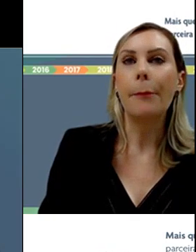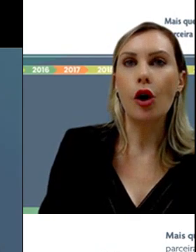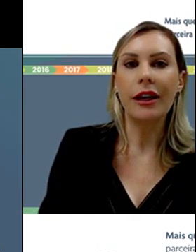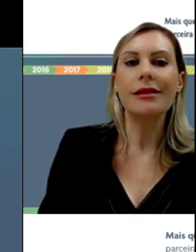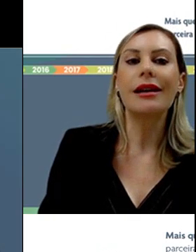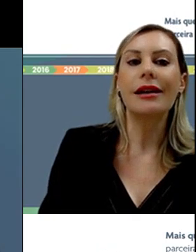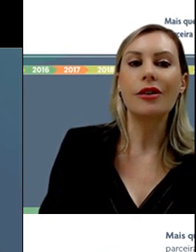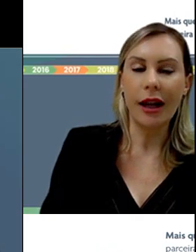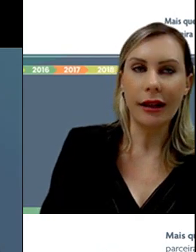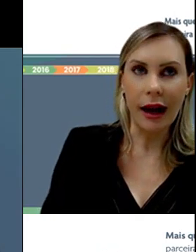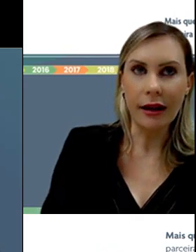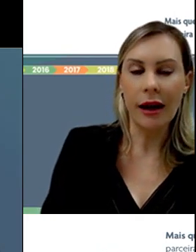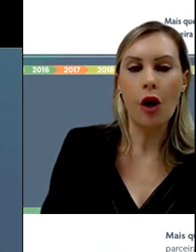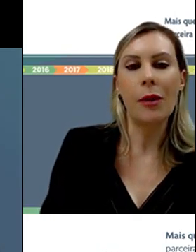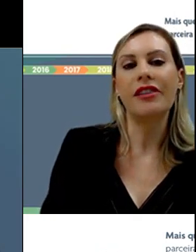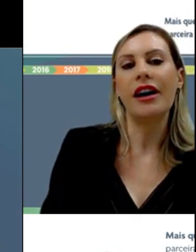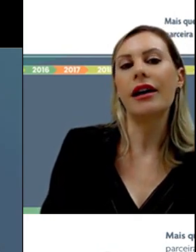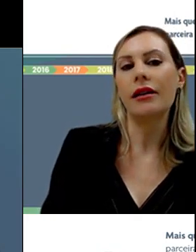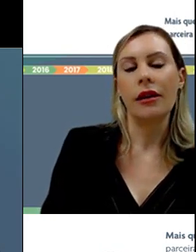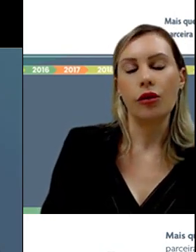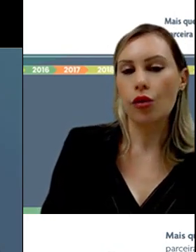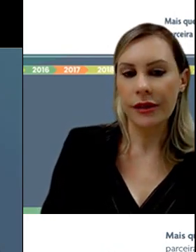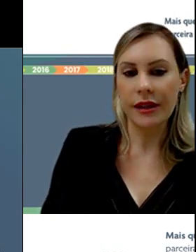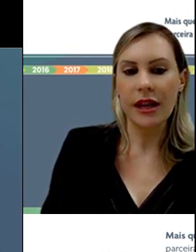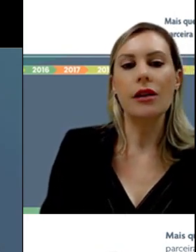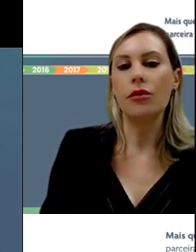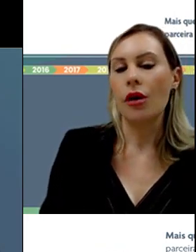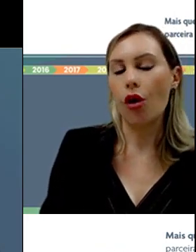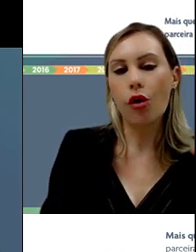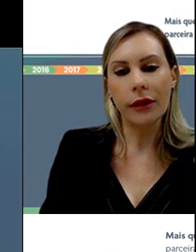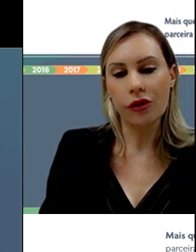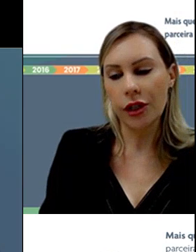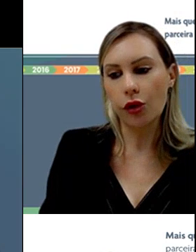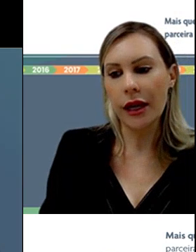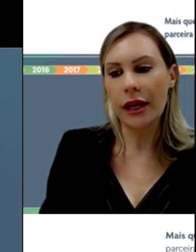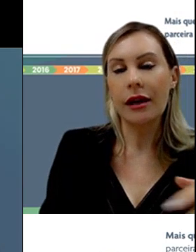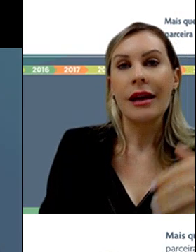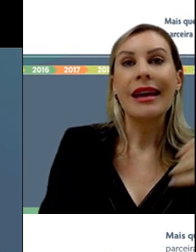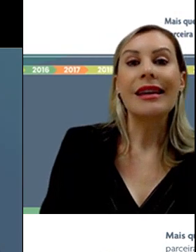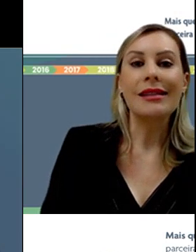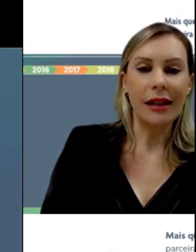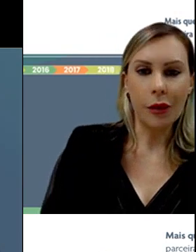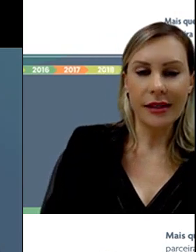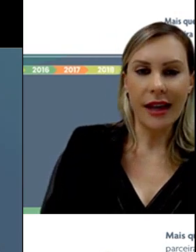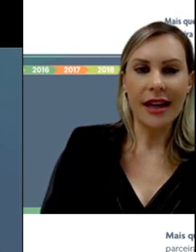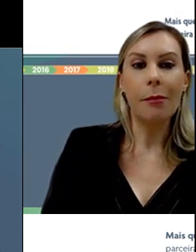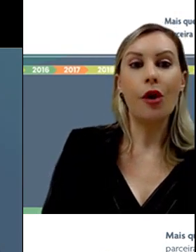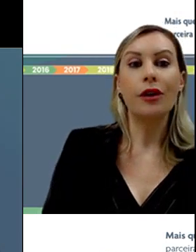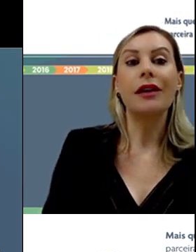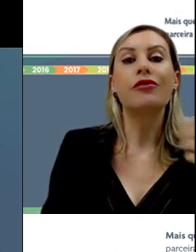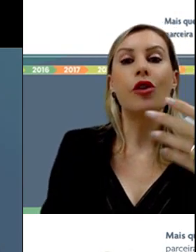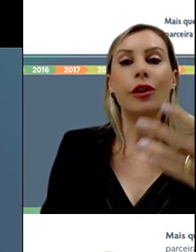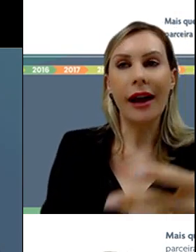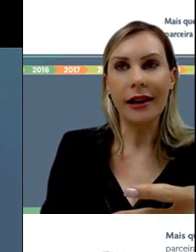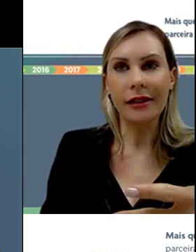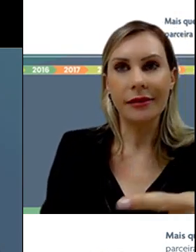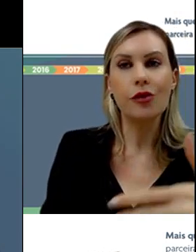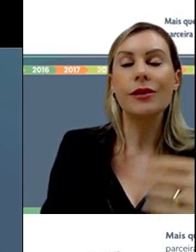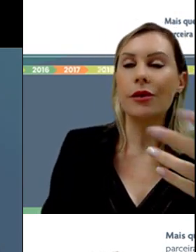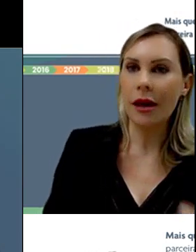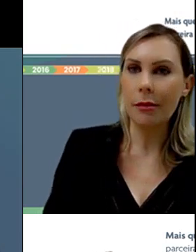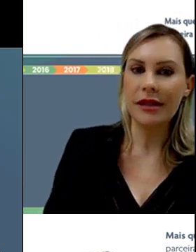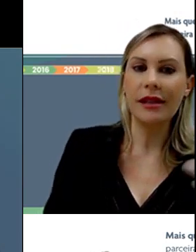FUNPRESP, podem se candidatar a uma vaga no Conselho ou na diretoria e, se não quiserem, podem